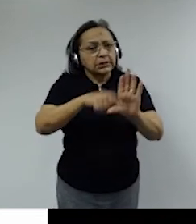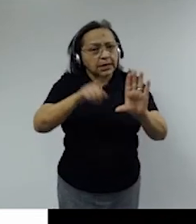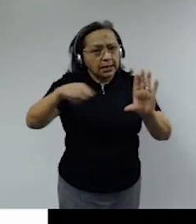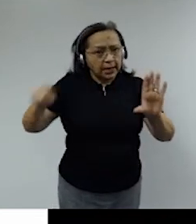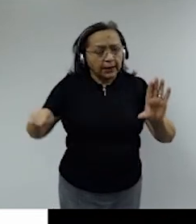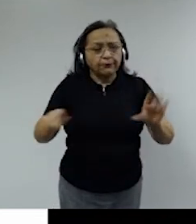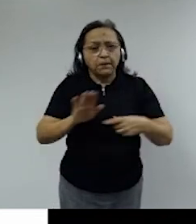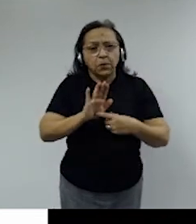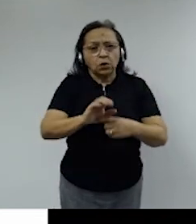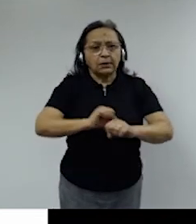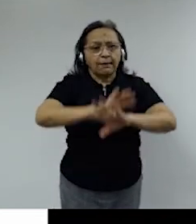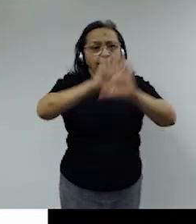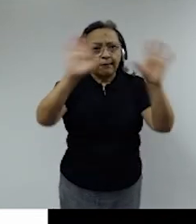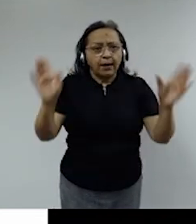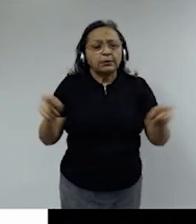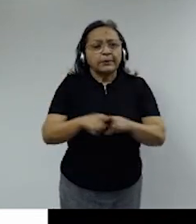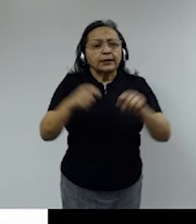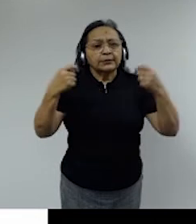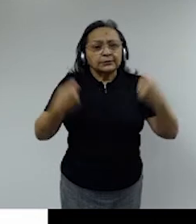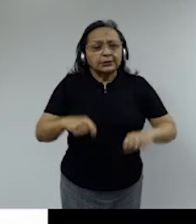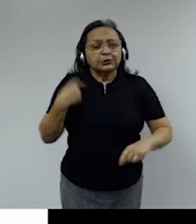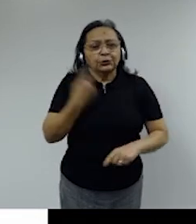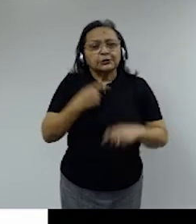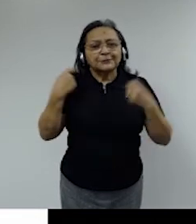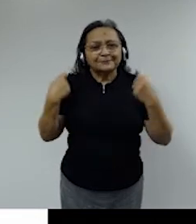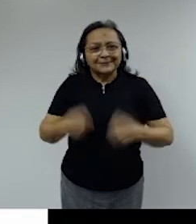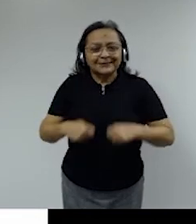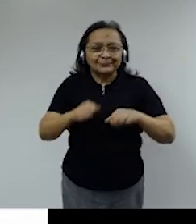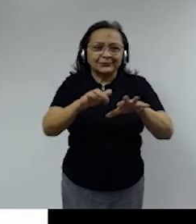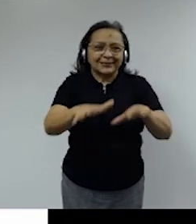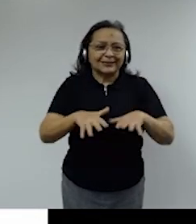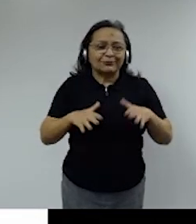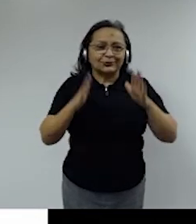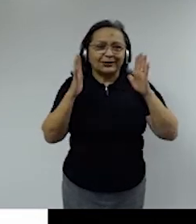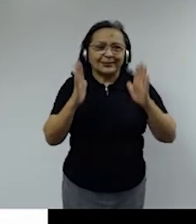clara a necessidade e como a gente precisa das agências de custódia,